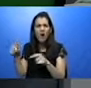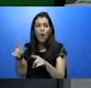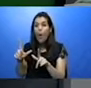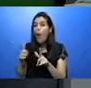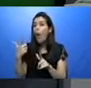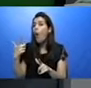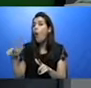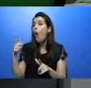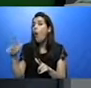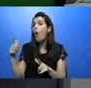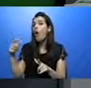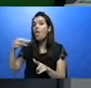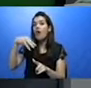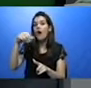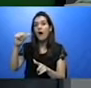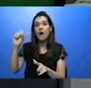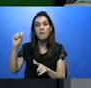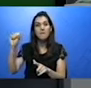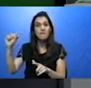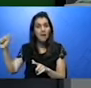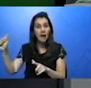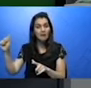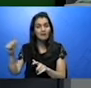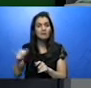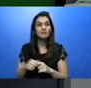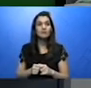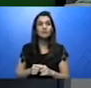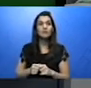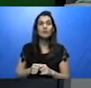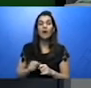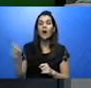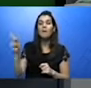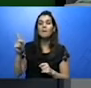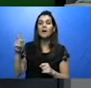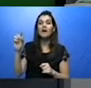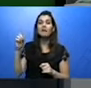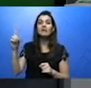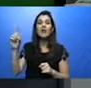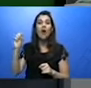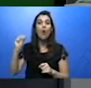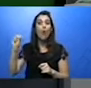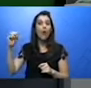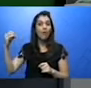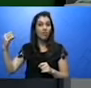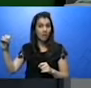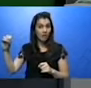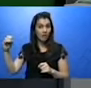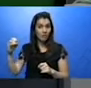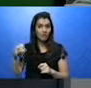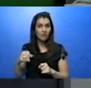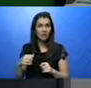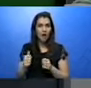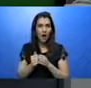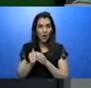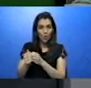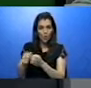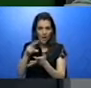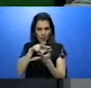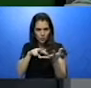lá, unidades de medida de massa, na página 180. E acompanhem comigo a